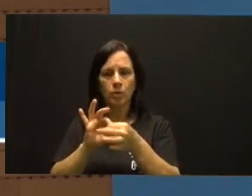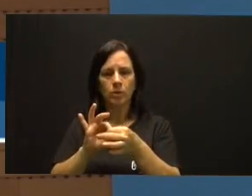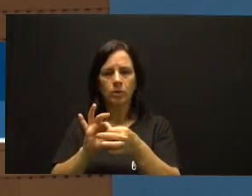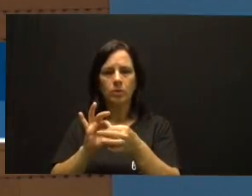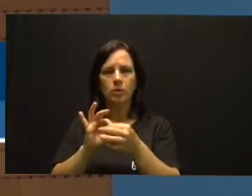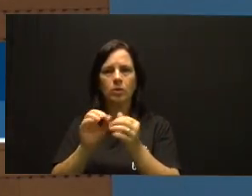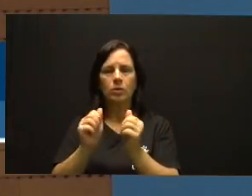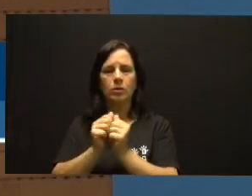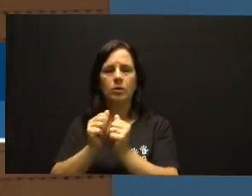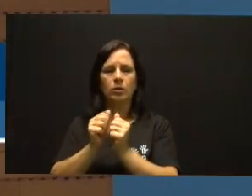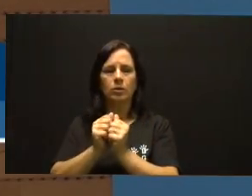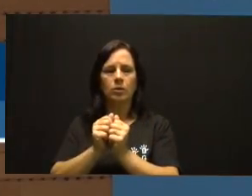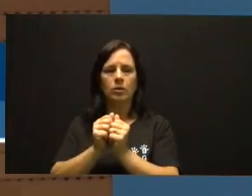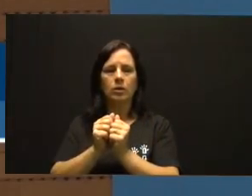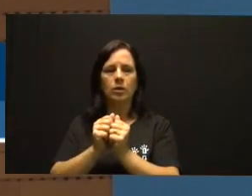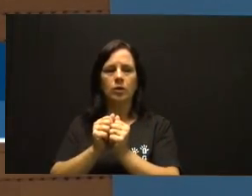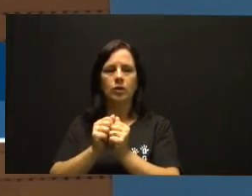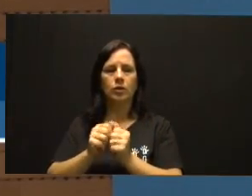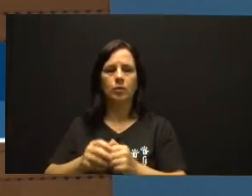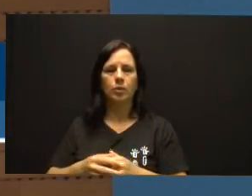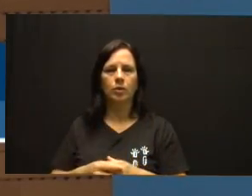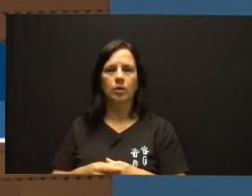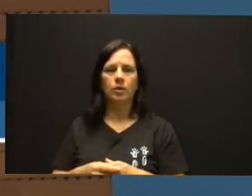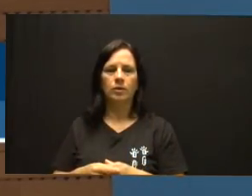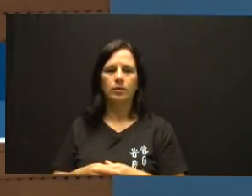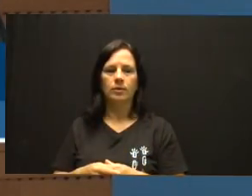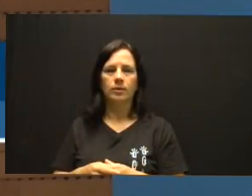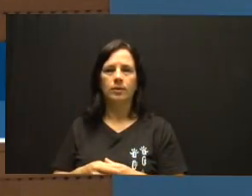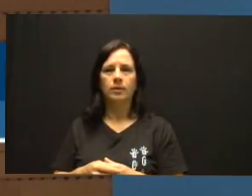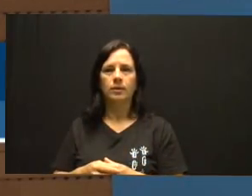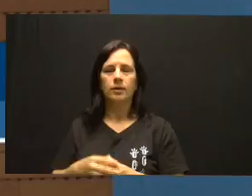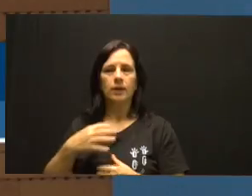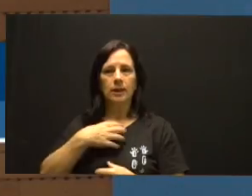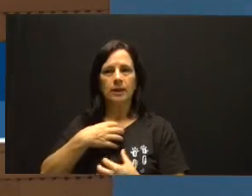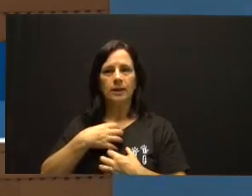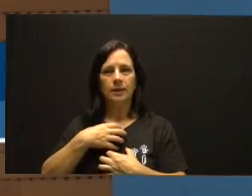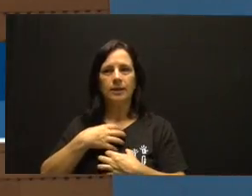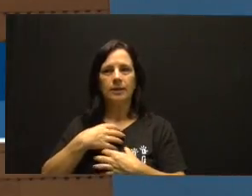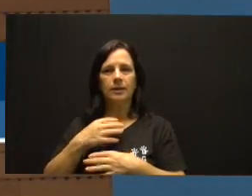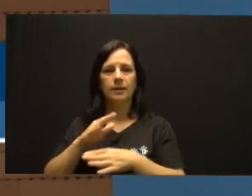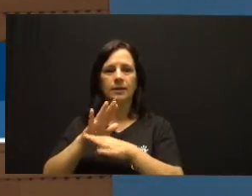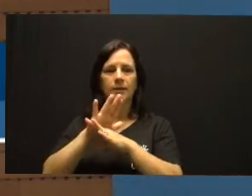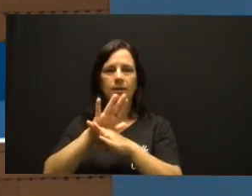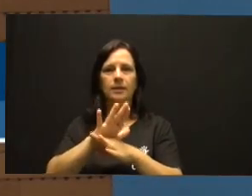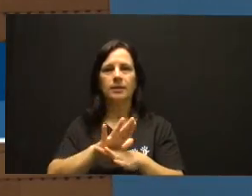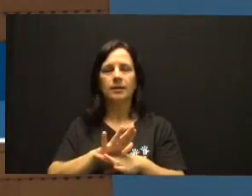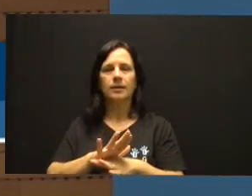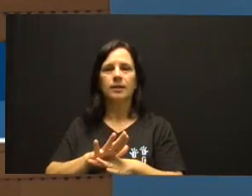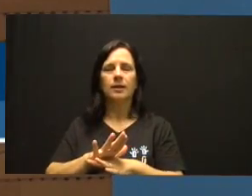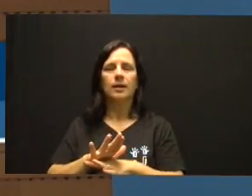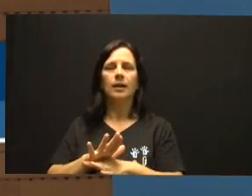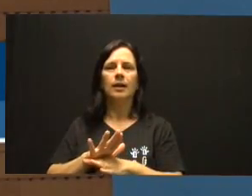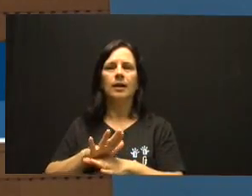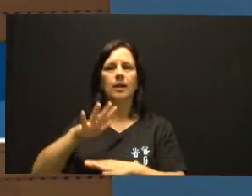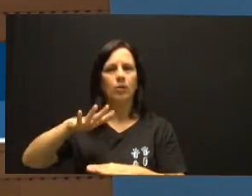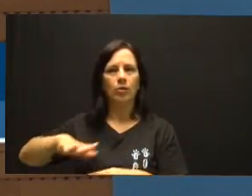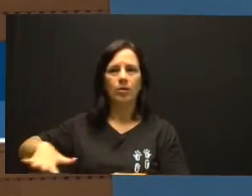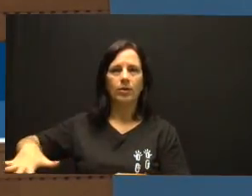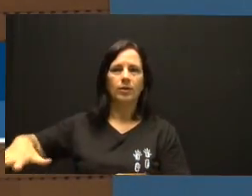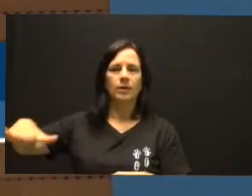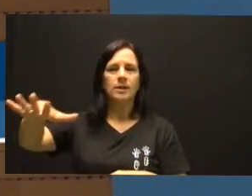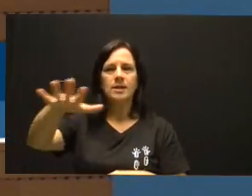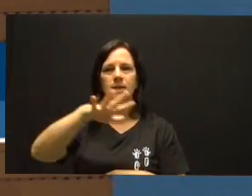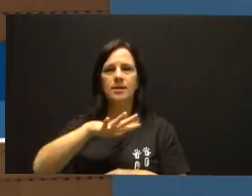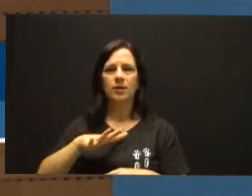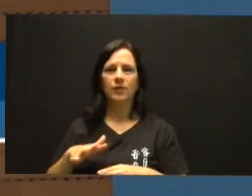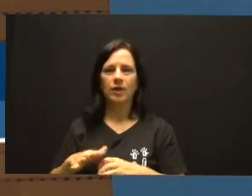para o plural, no sentido de atendermos todos os bairros e nós somos vereadores da cidade inteira. Então, eu gostaria